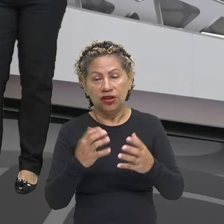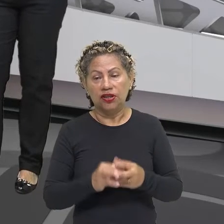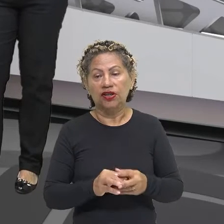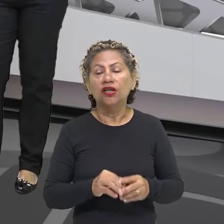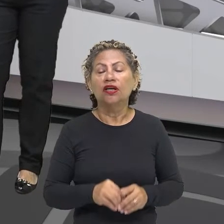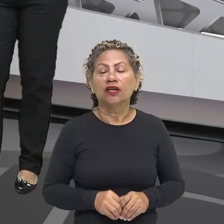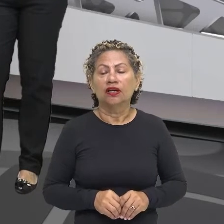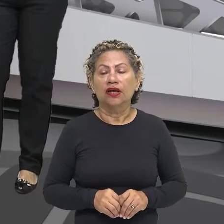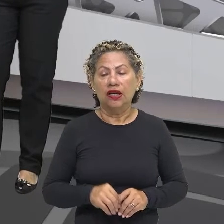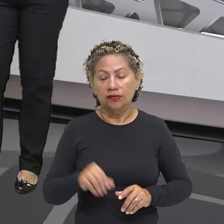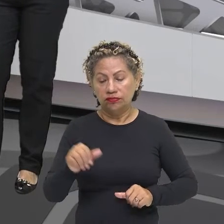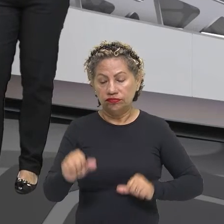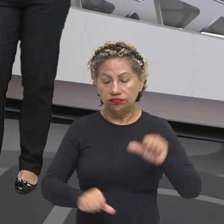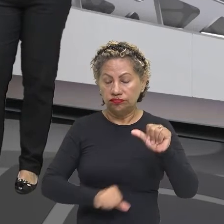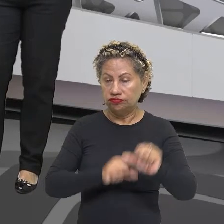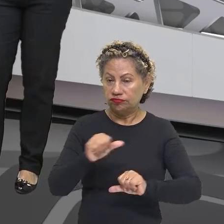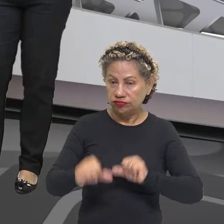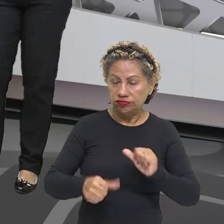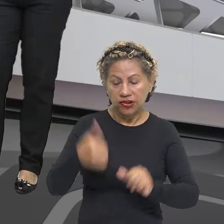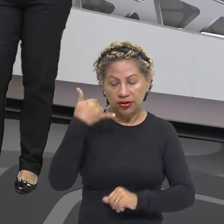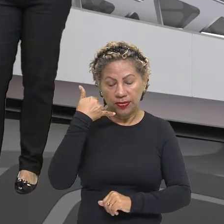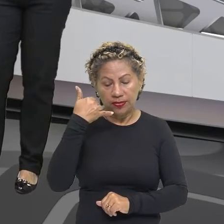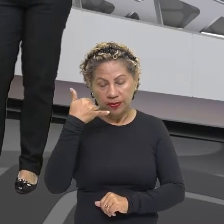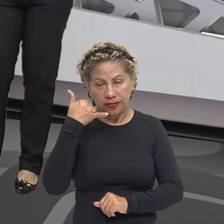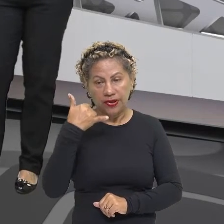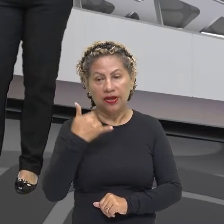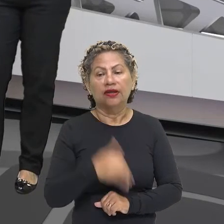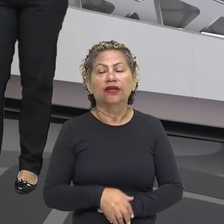minha pasta lá no Drive de